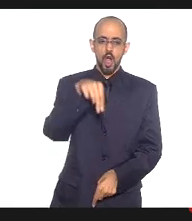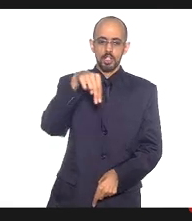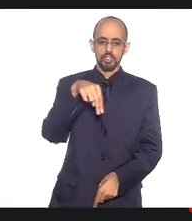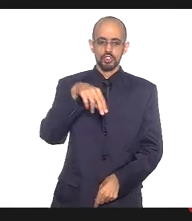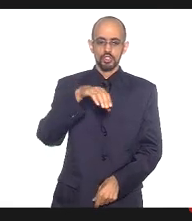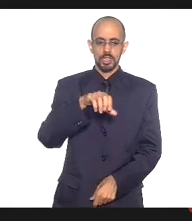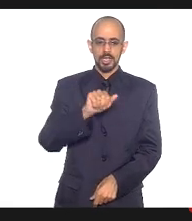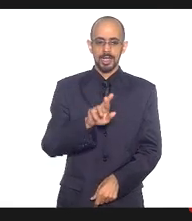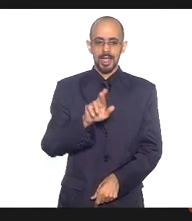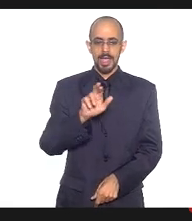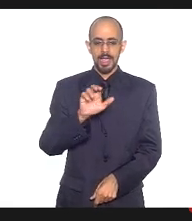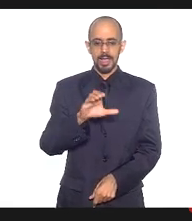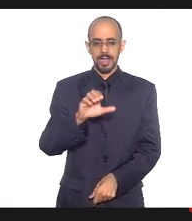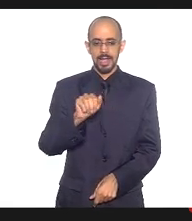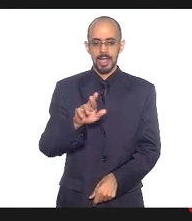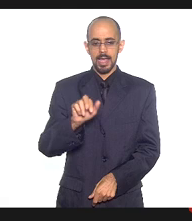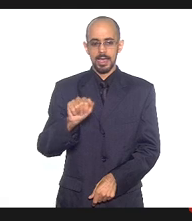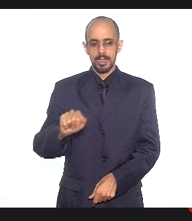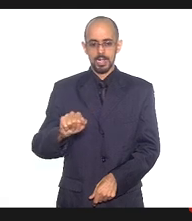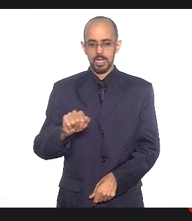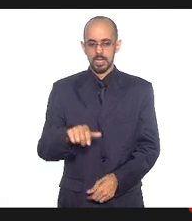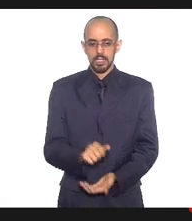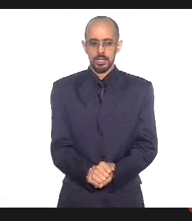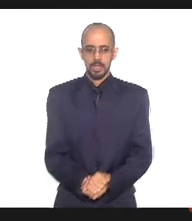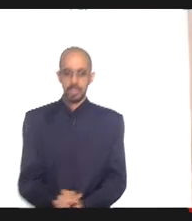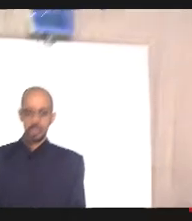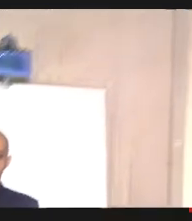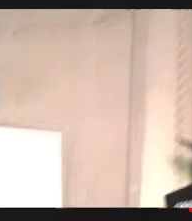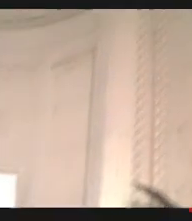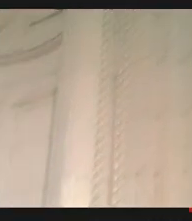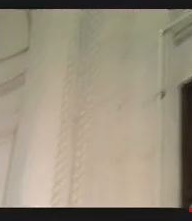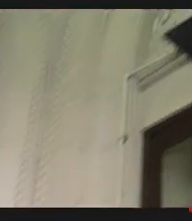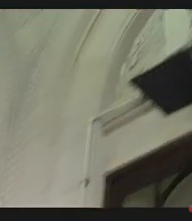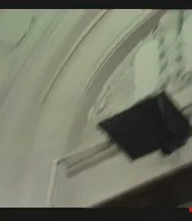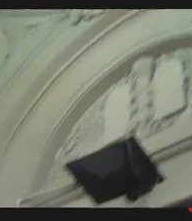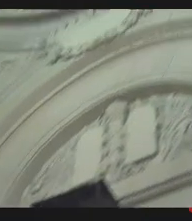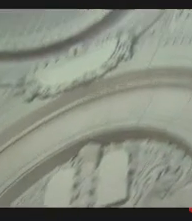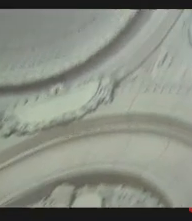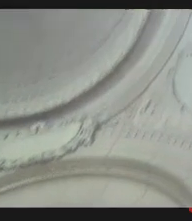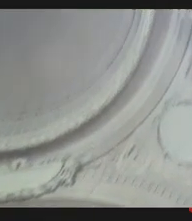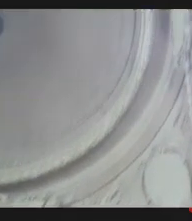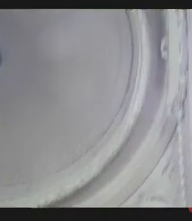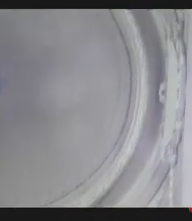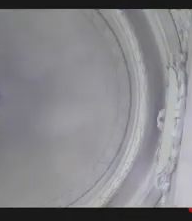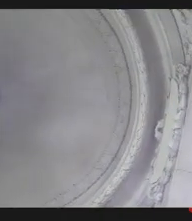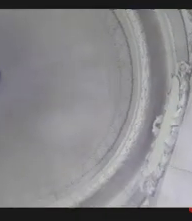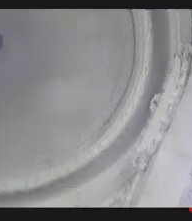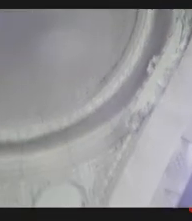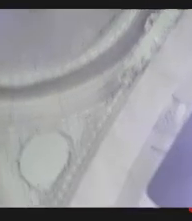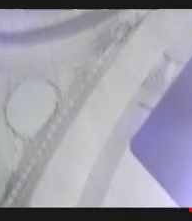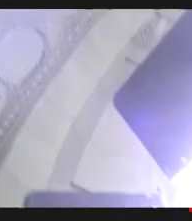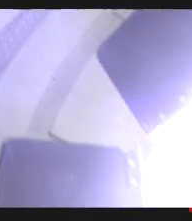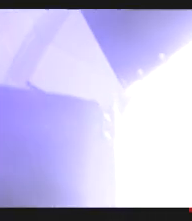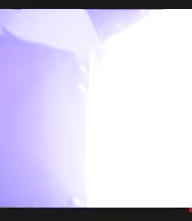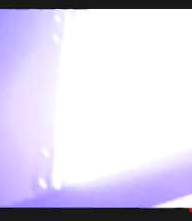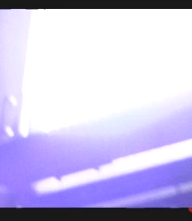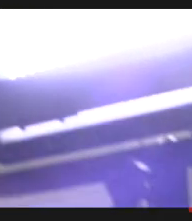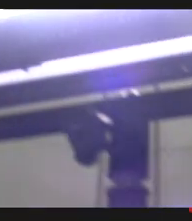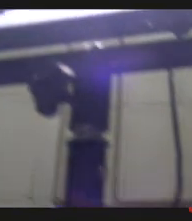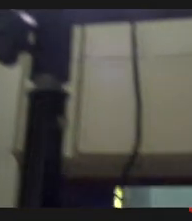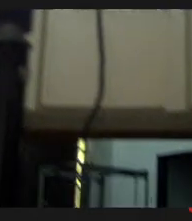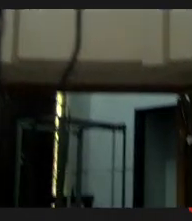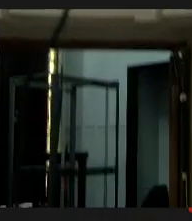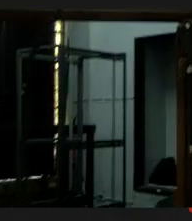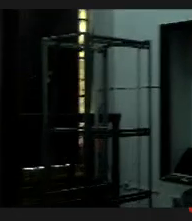Então, a Petrogal Brasil tem outros blocos no Nordeste, em terra, mas o